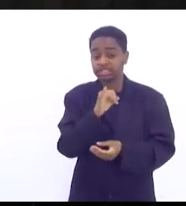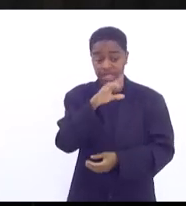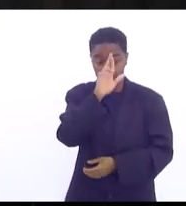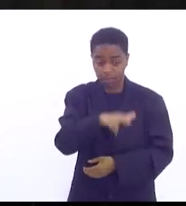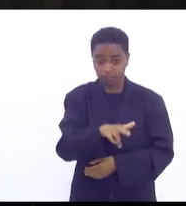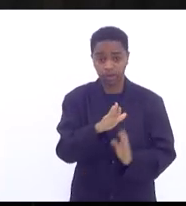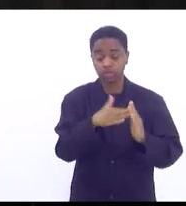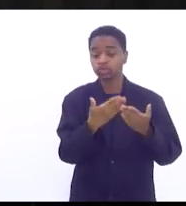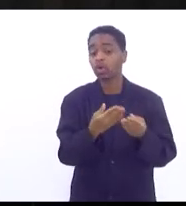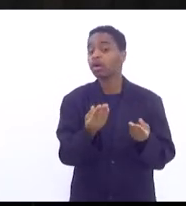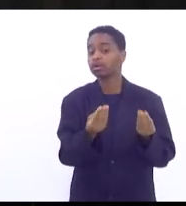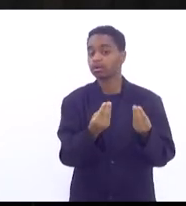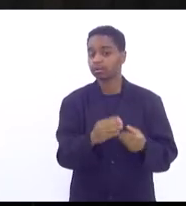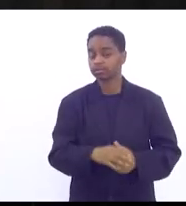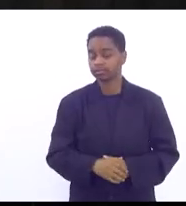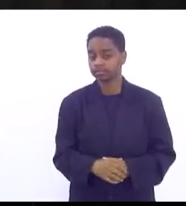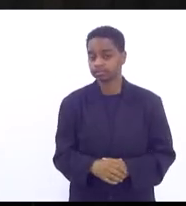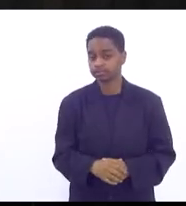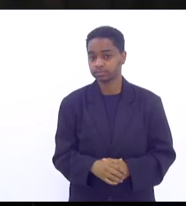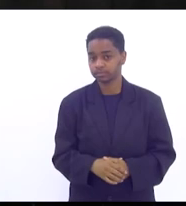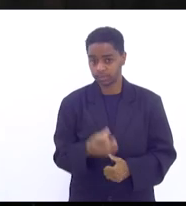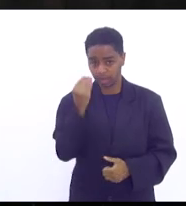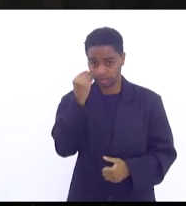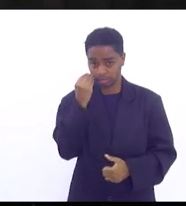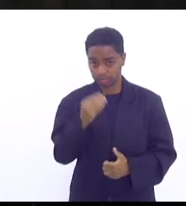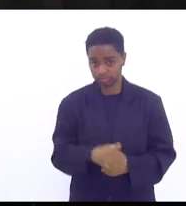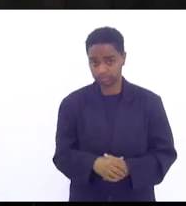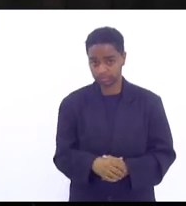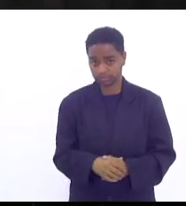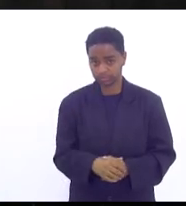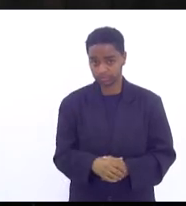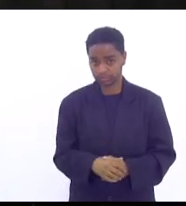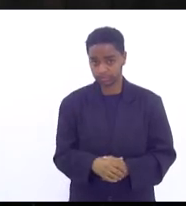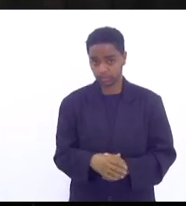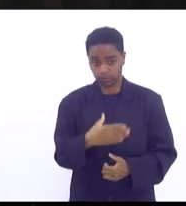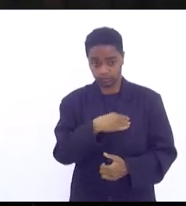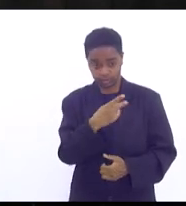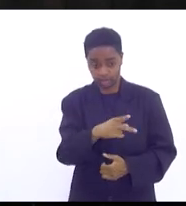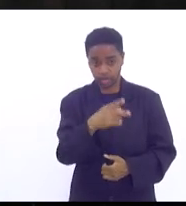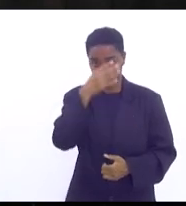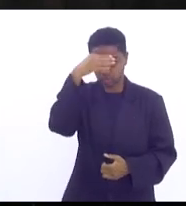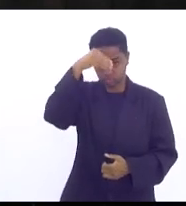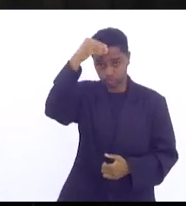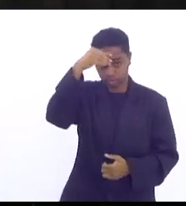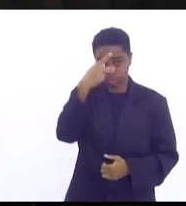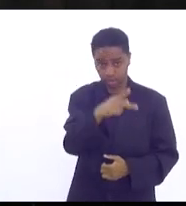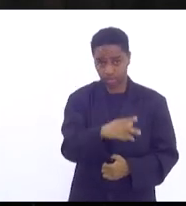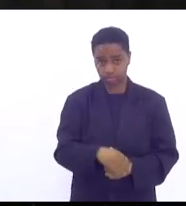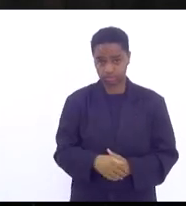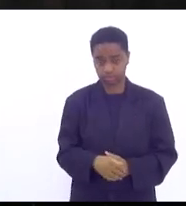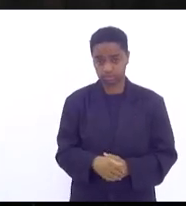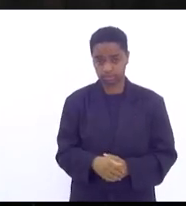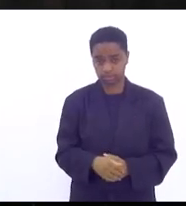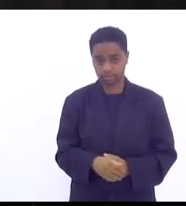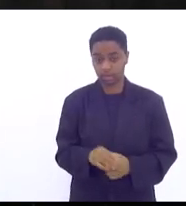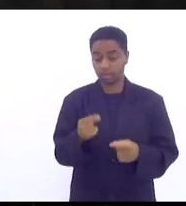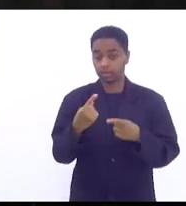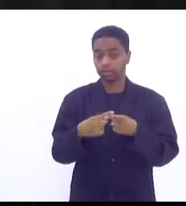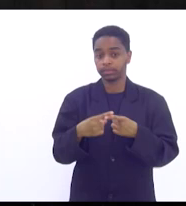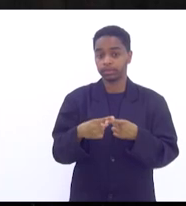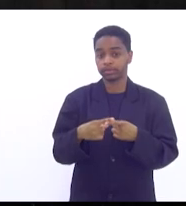escola pública? Reprova. Reprova o sobrinho dele. A diretora